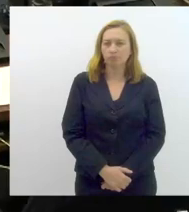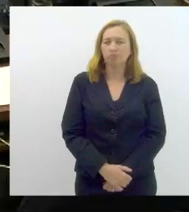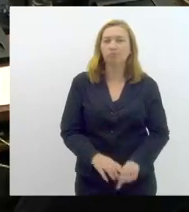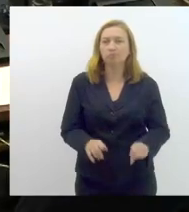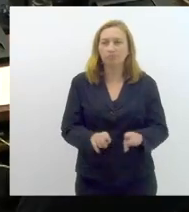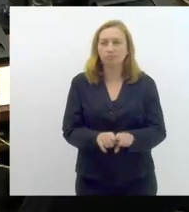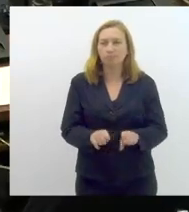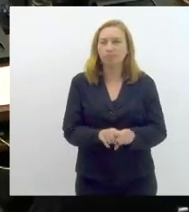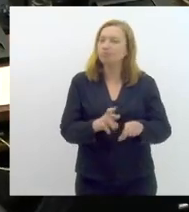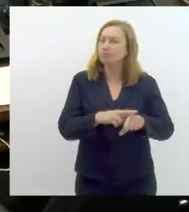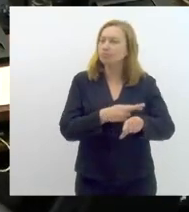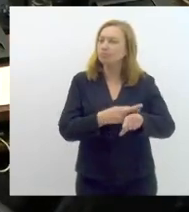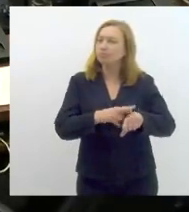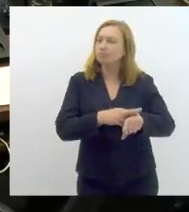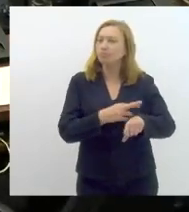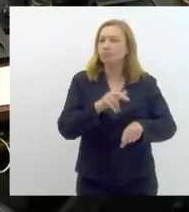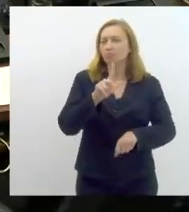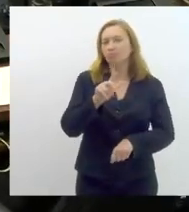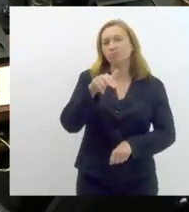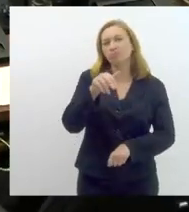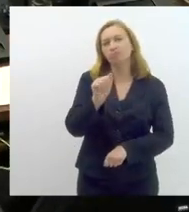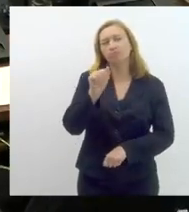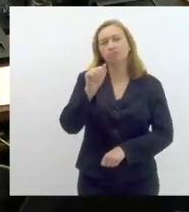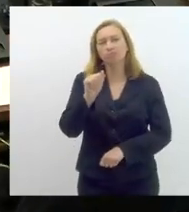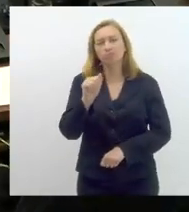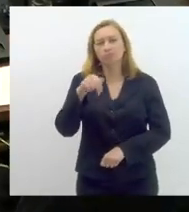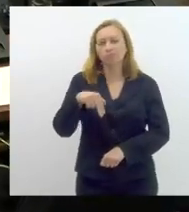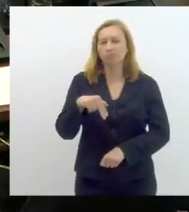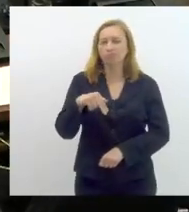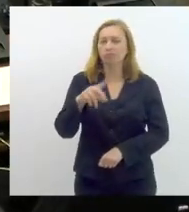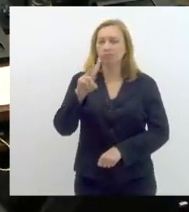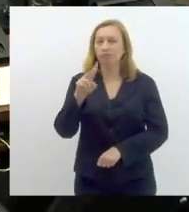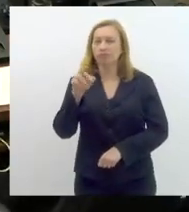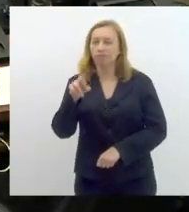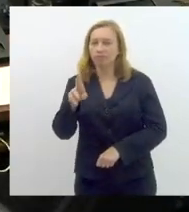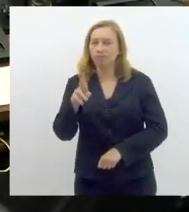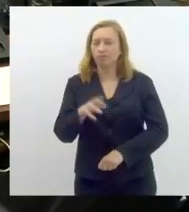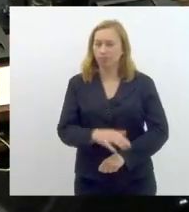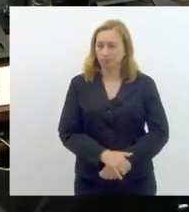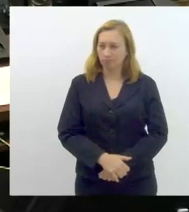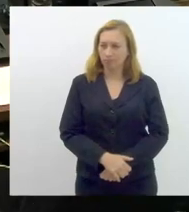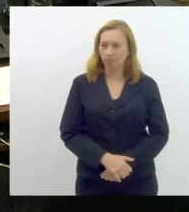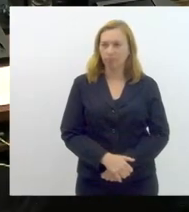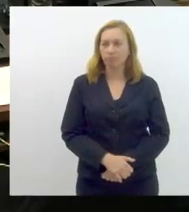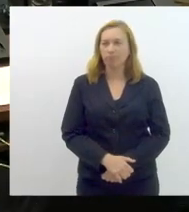Também por Belfort Roxo, Luan Vitor Santos da Silva.